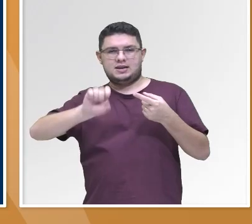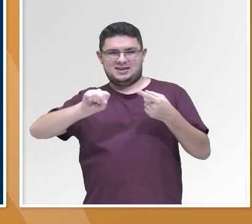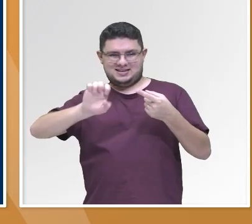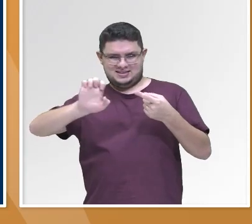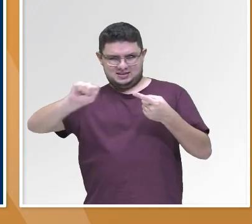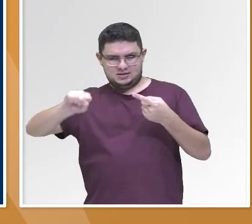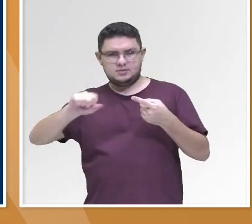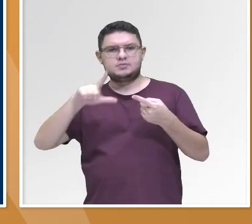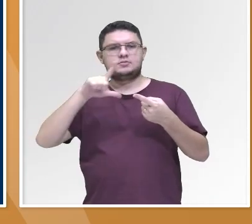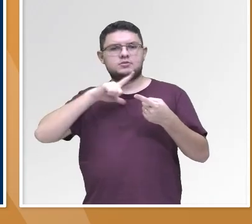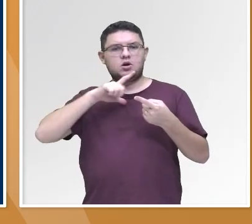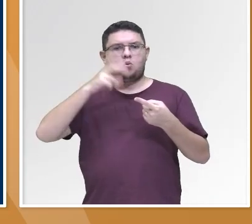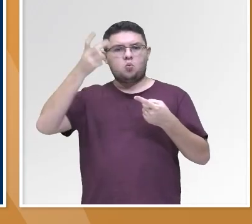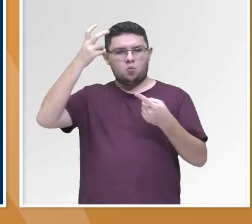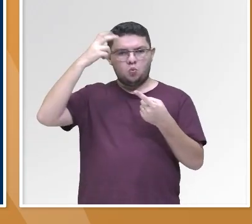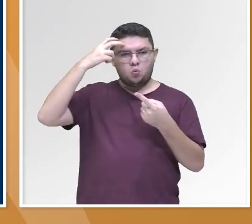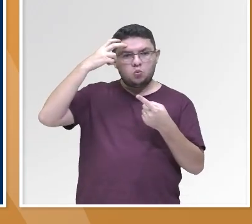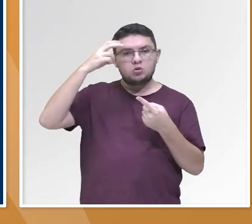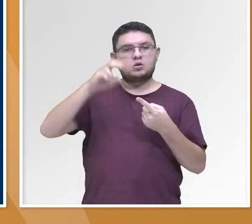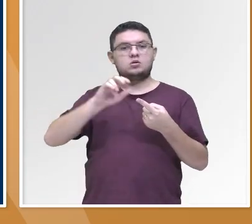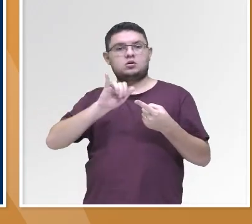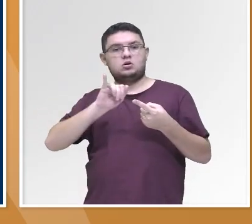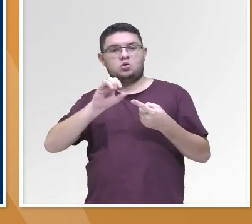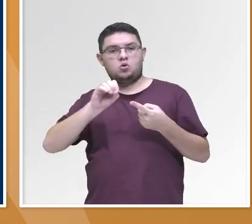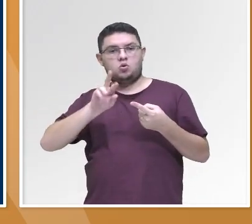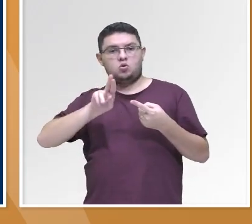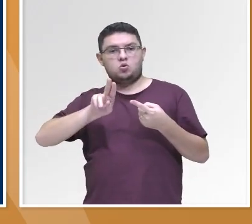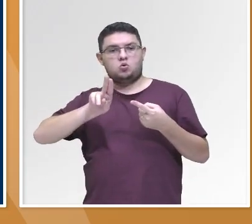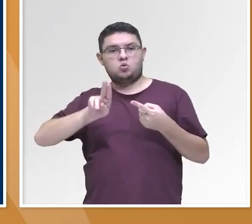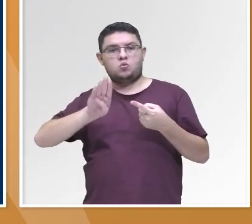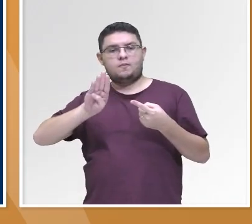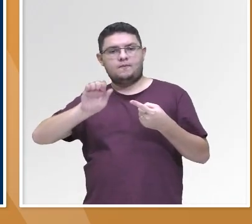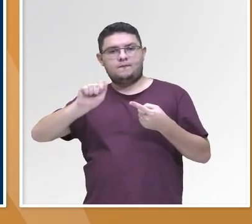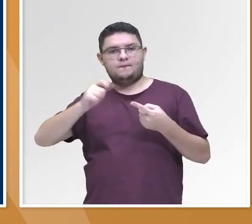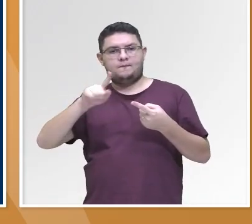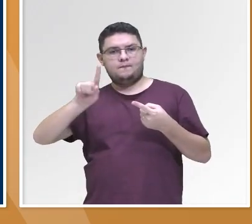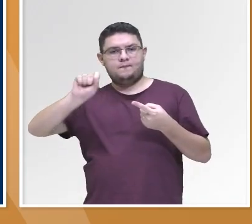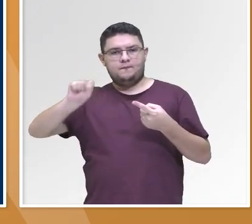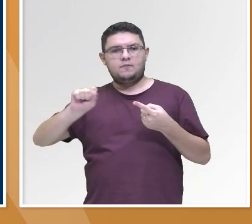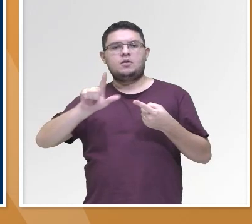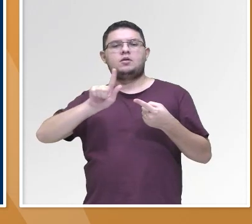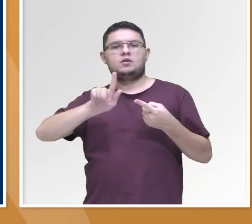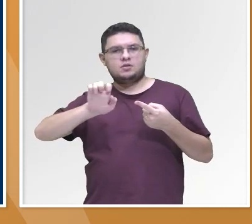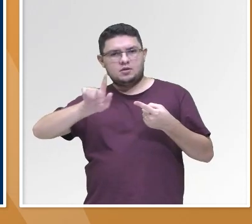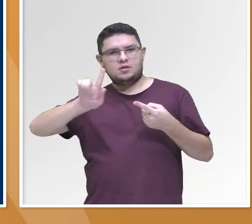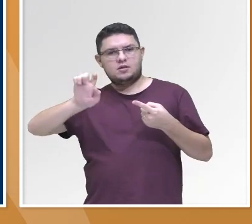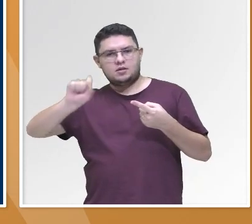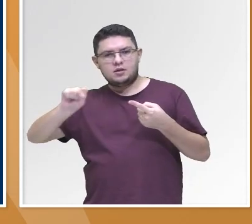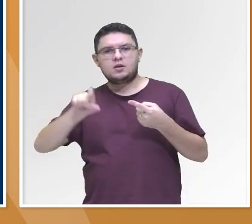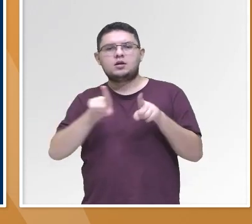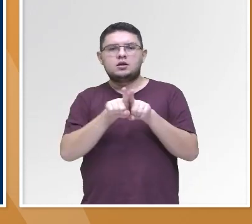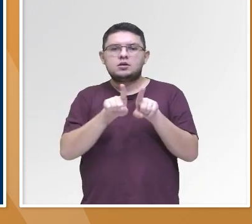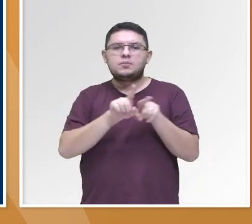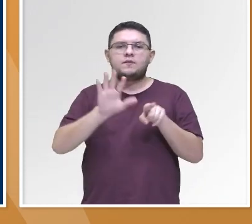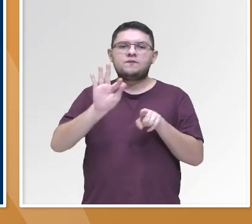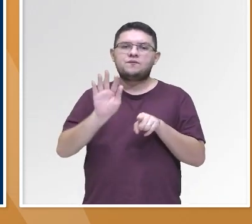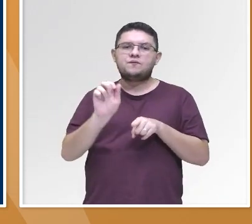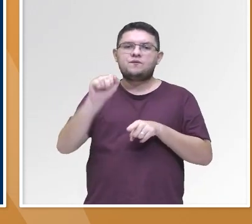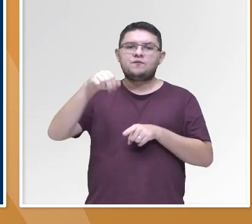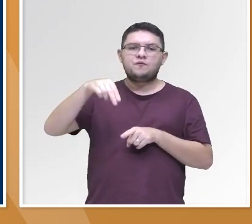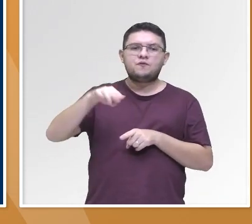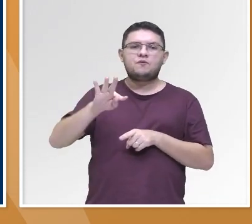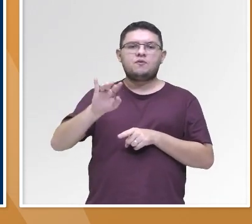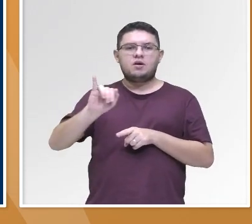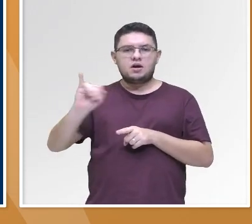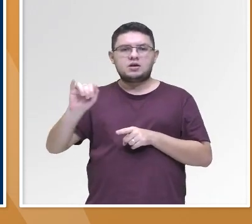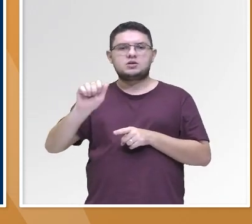Yorubá, Gegés e Fante-Achantes. Os bantus, que provinham da Angola, os congoleses e os moçambicanos. E